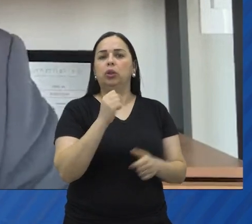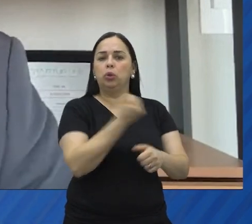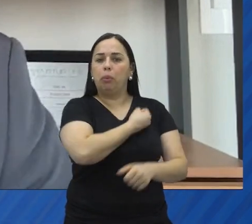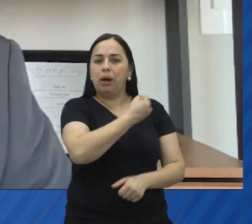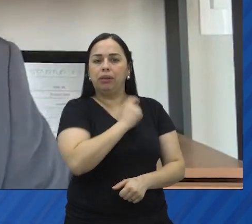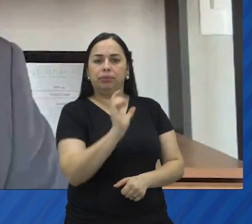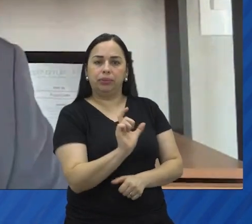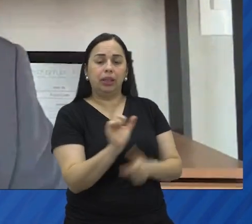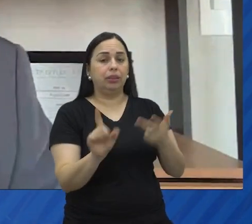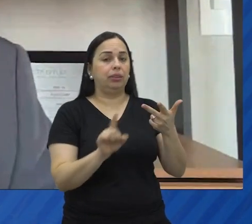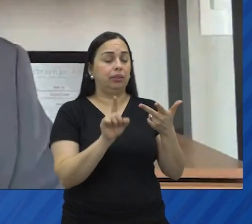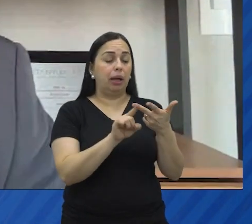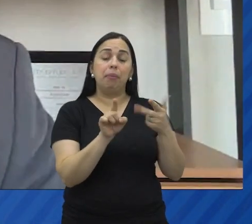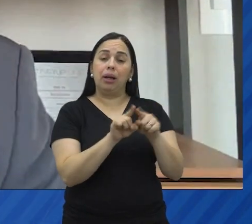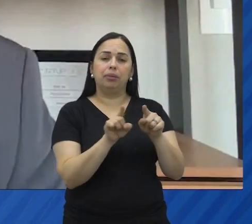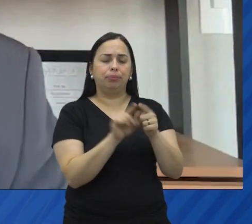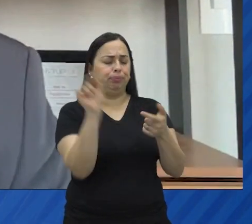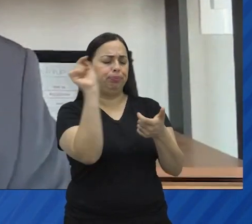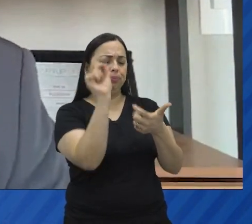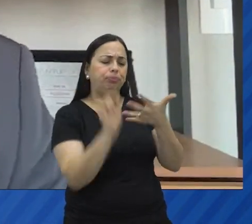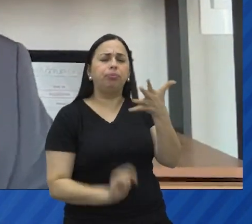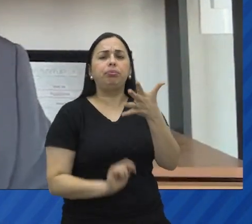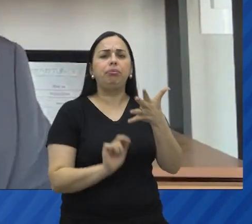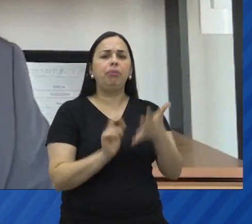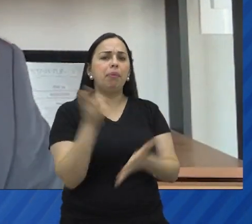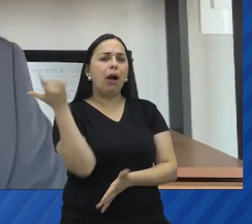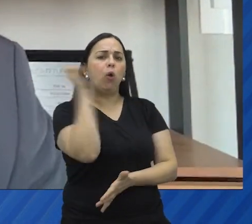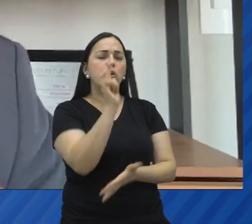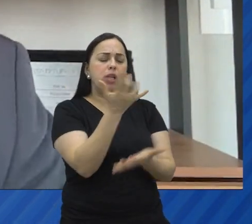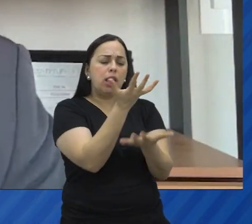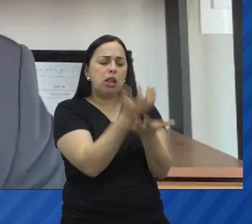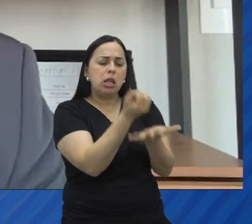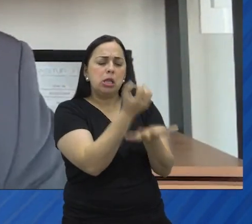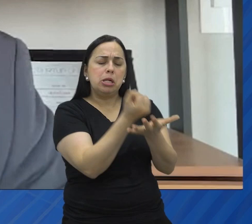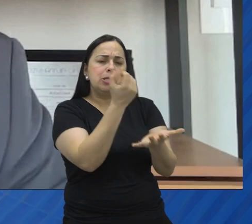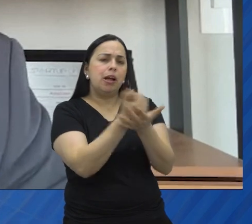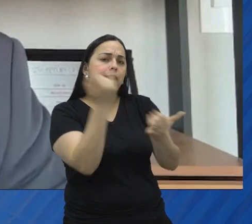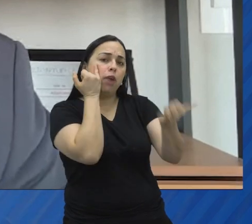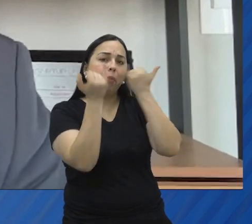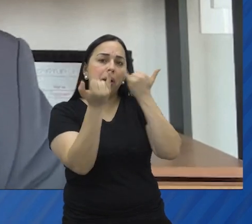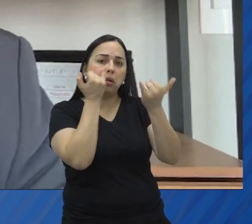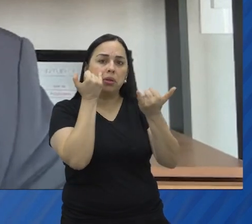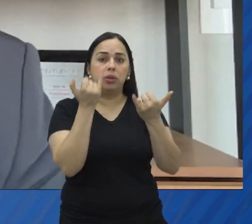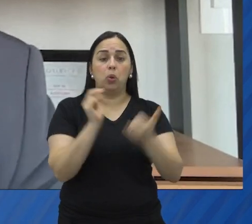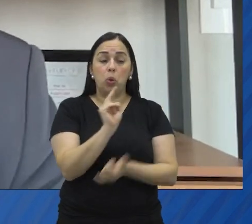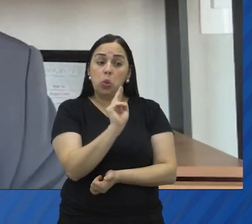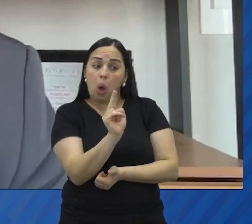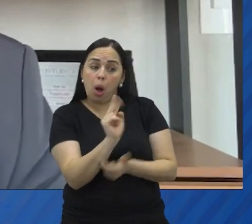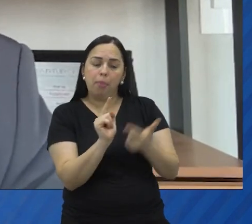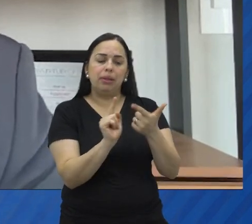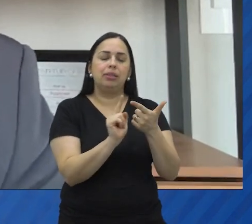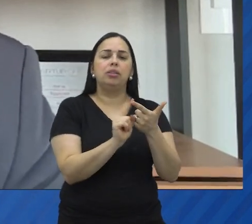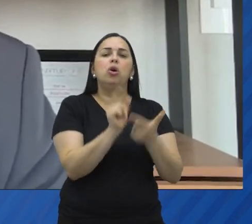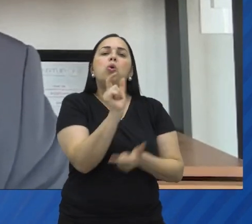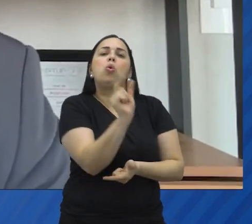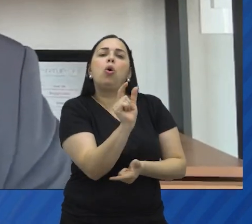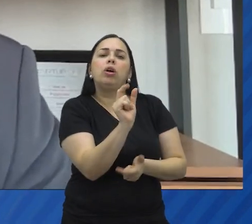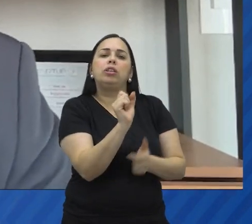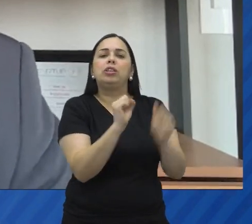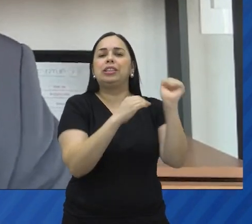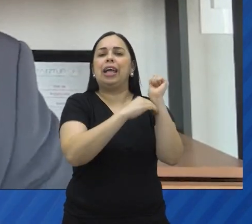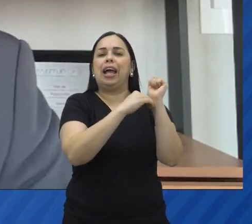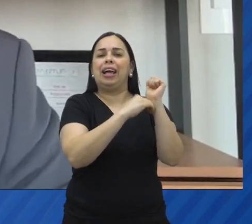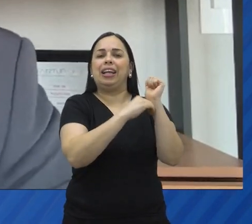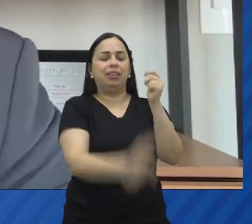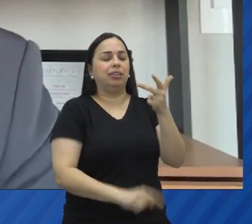e também alguns malwares específicos para conseguir os dados do seu cartão, o nome, o código de